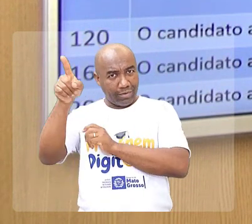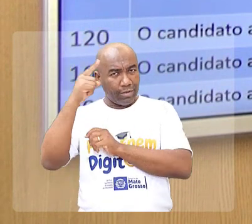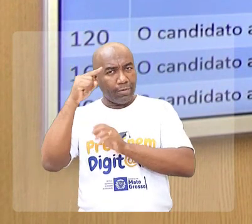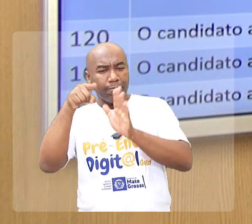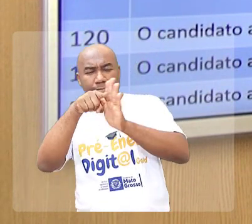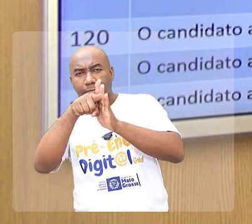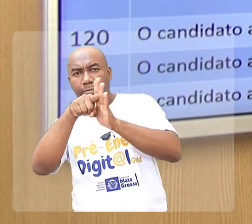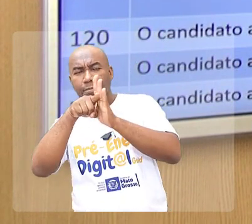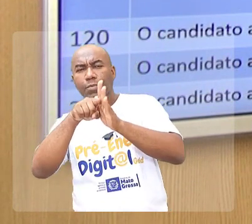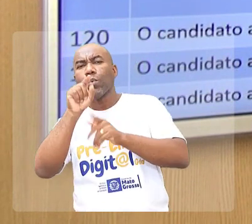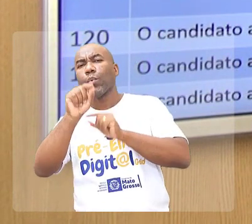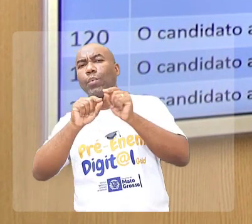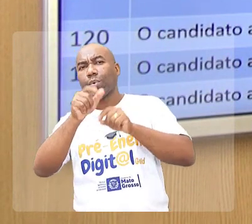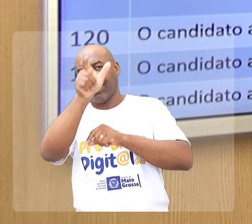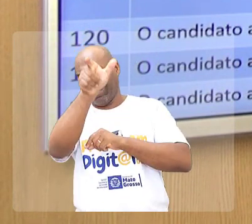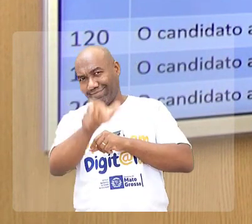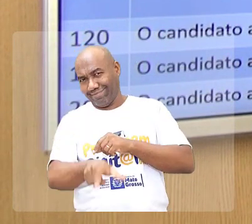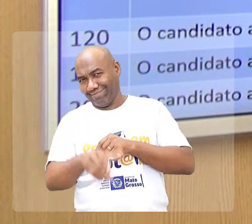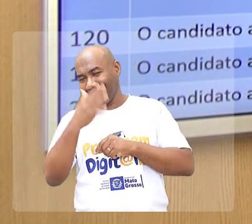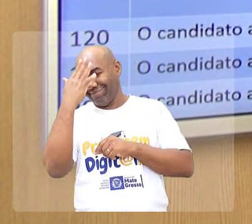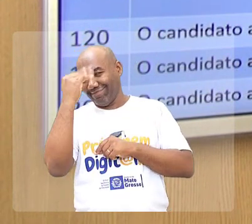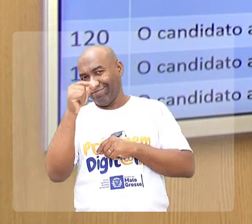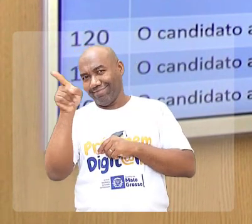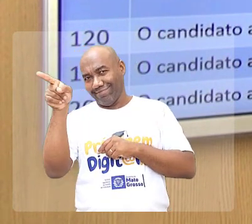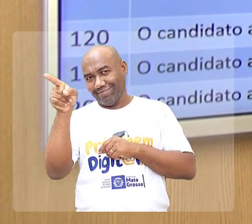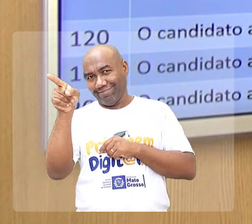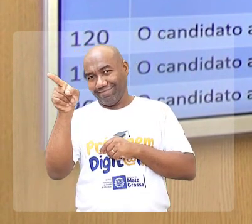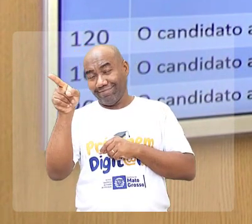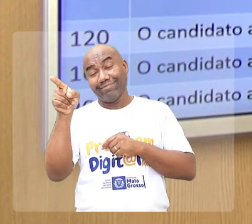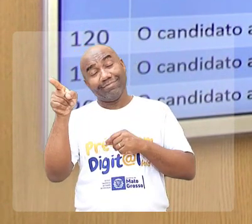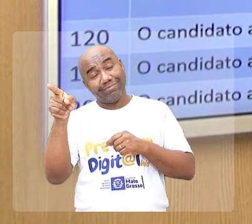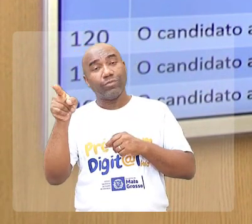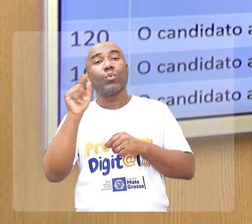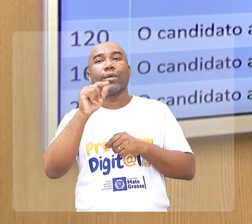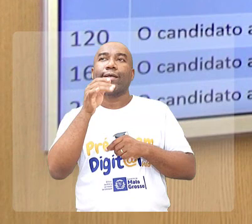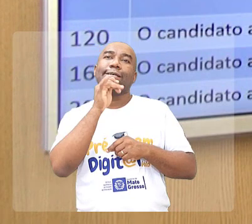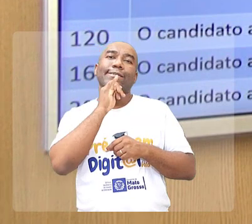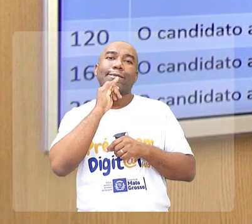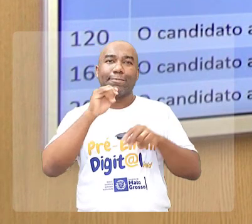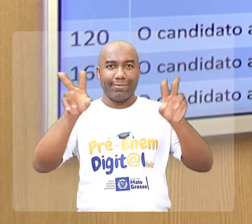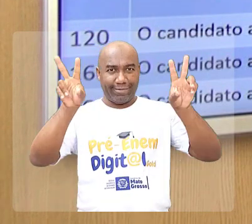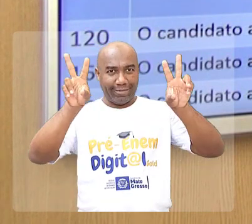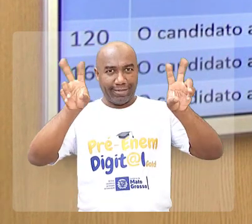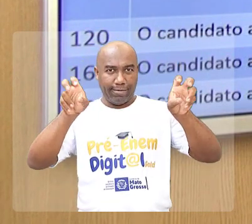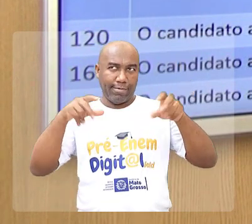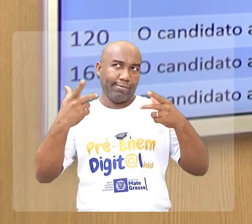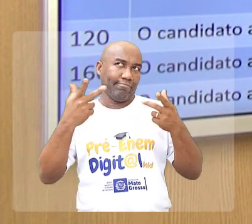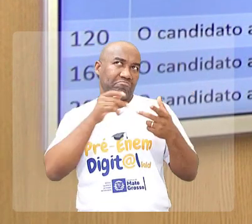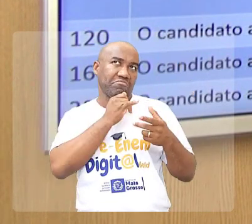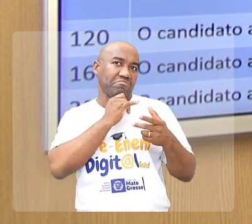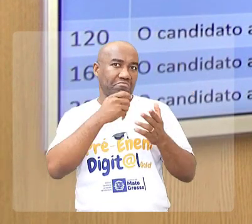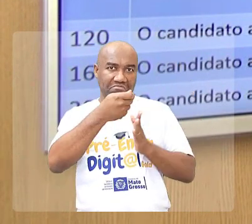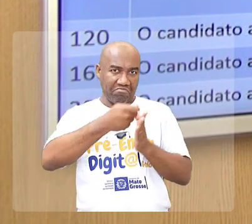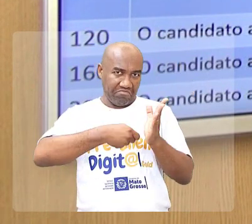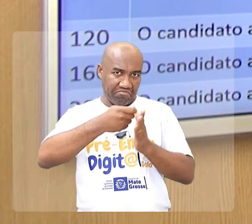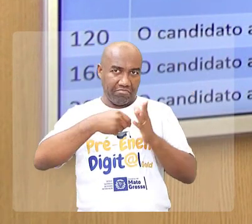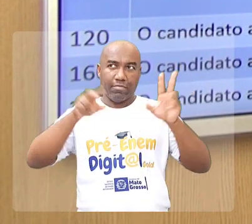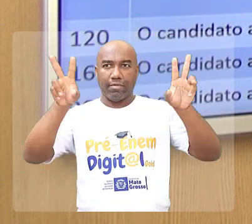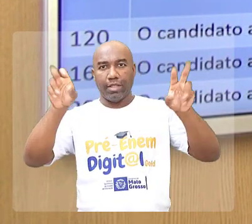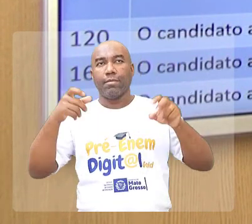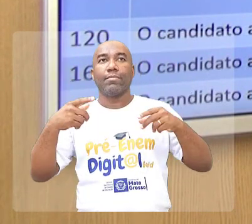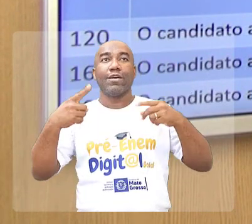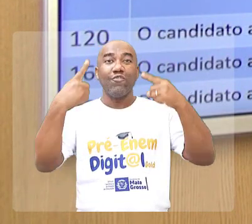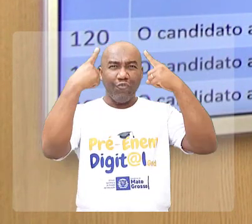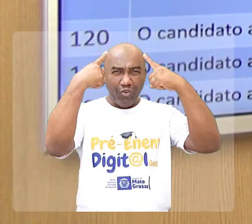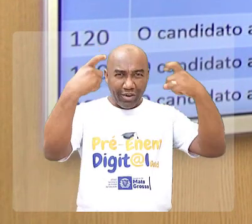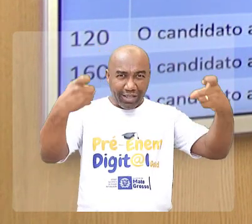como tema do Enem a violência contra a mulher, ali com aquelas soluções iria acabar